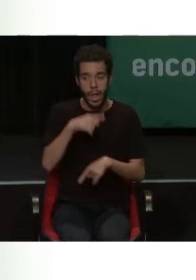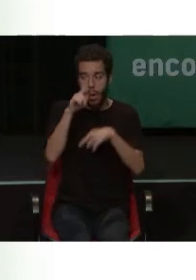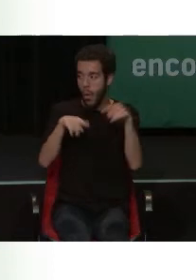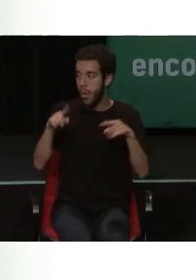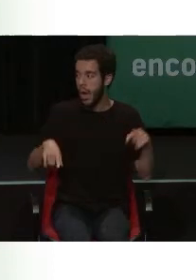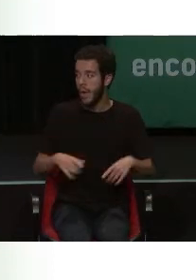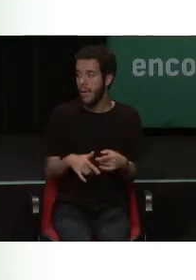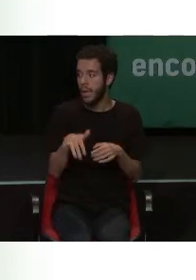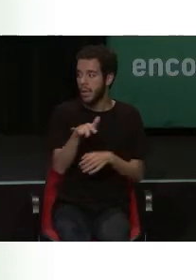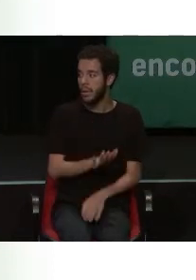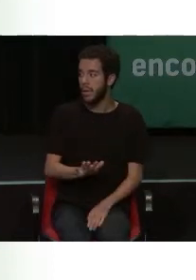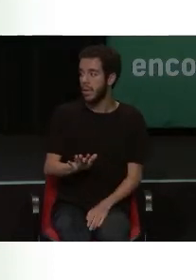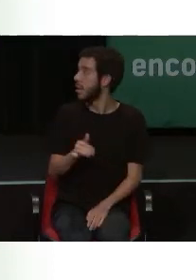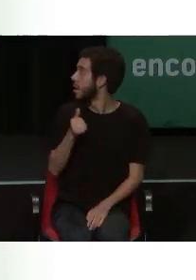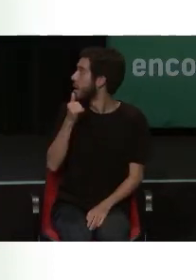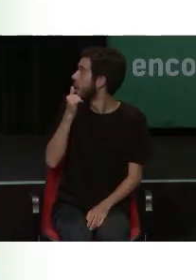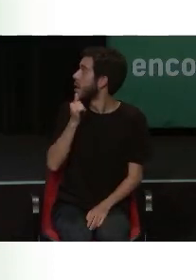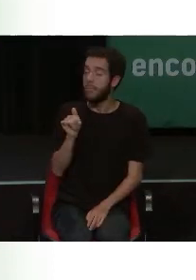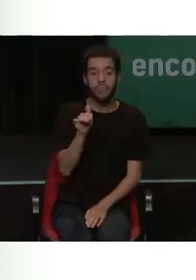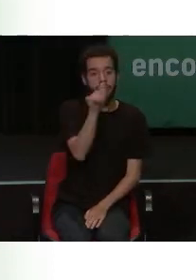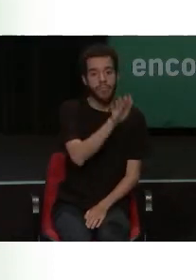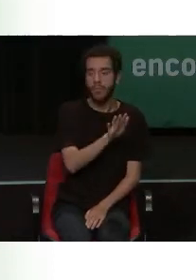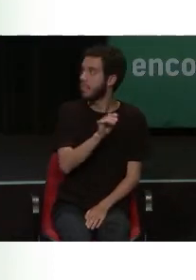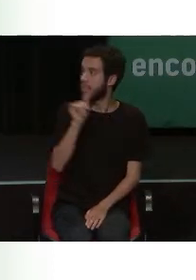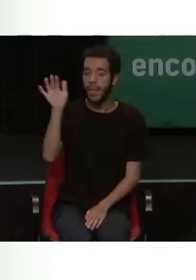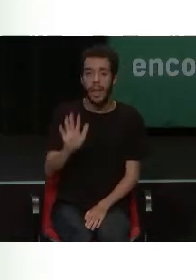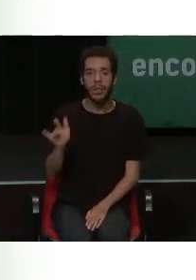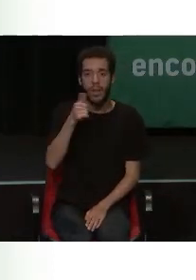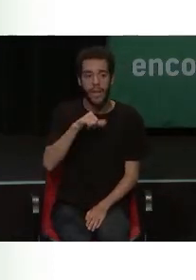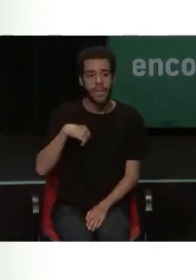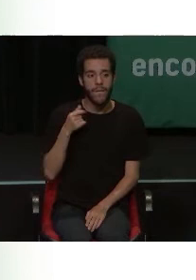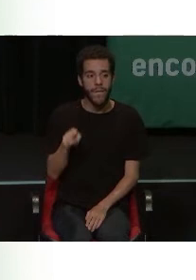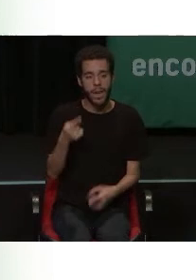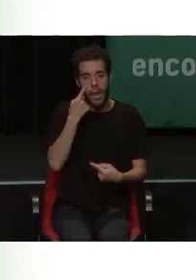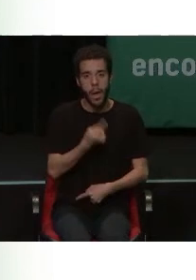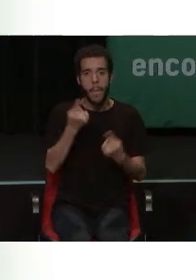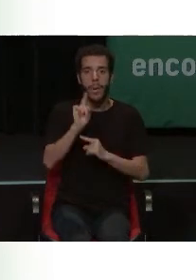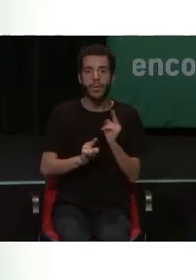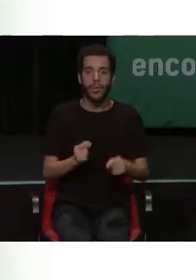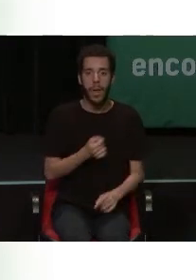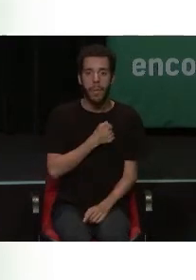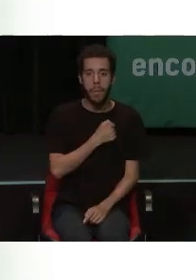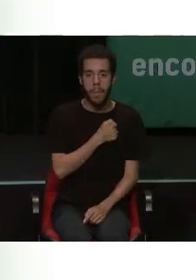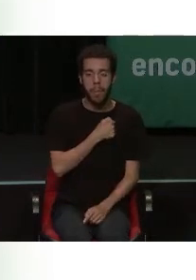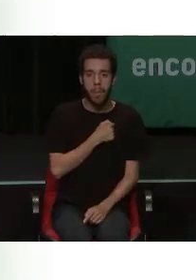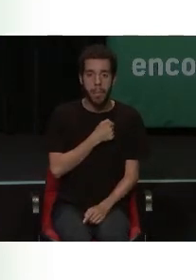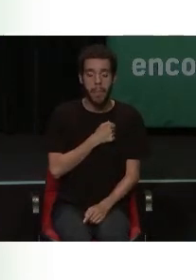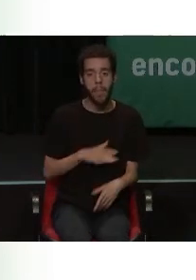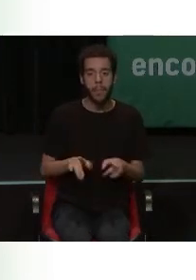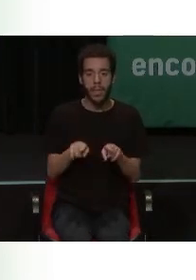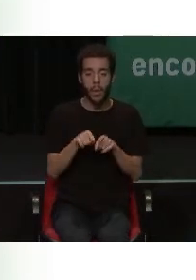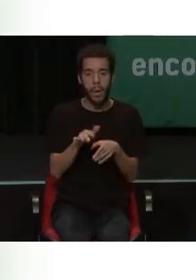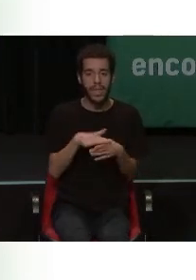verde, temos um indicador que mede a situação de batimento cardíaco em repouso, portanto, uma